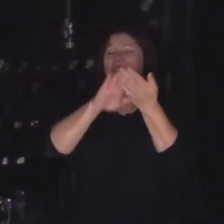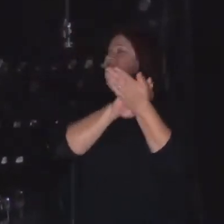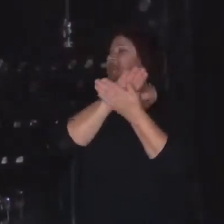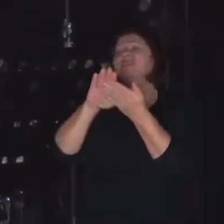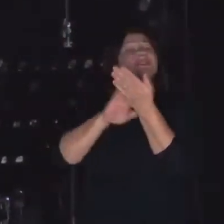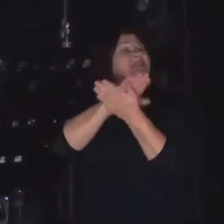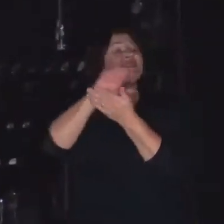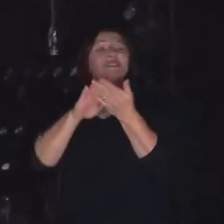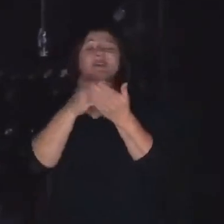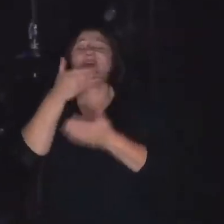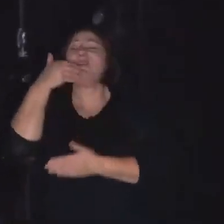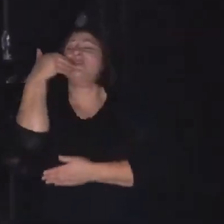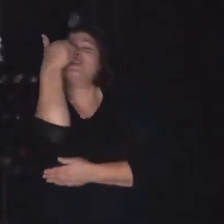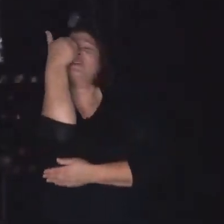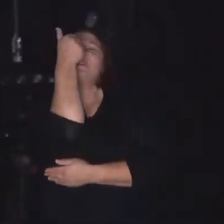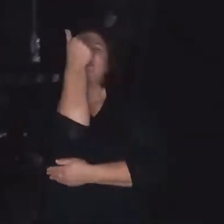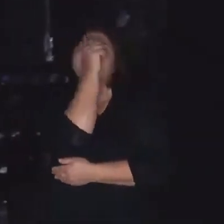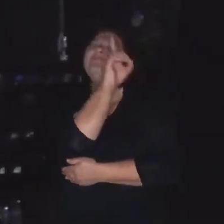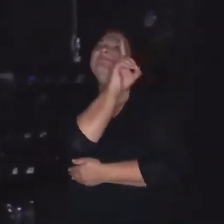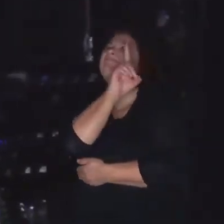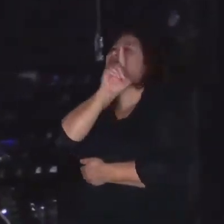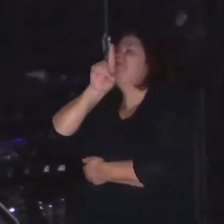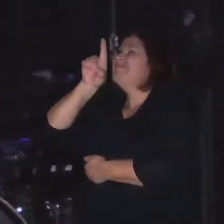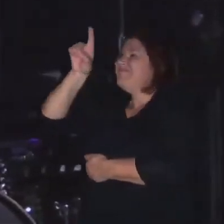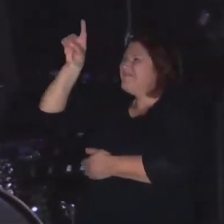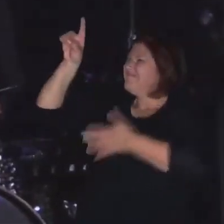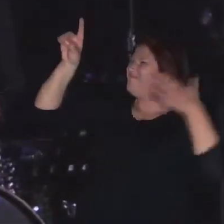nada melhor que o meu Deus.